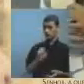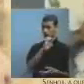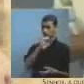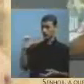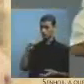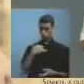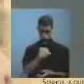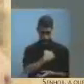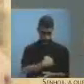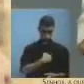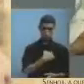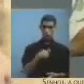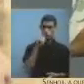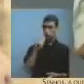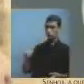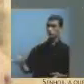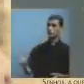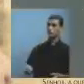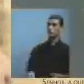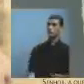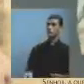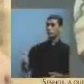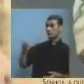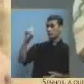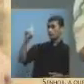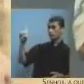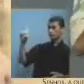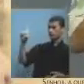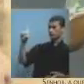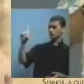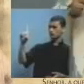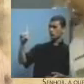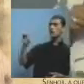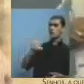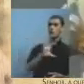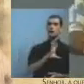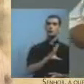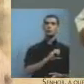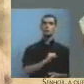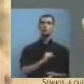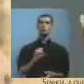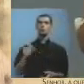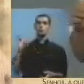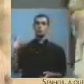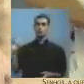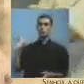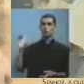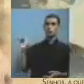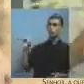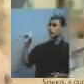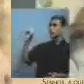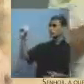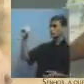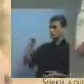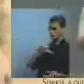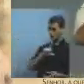É amor, caríssimos, Flavinho fez uma música maravilhosa. Amemos-nos uns aos outros, porque o amor vem de Deus. E todo aquele que ama é nascido